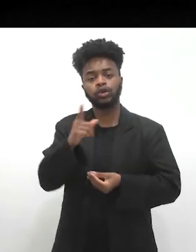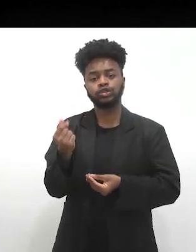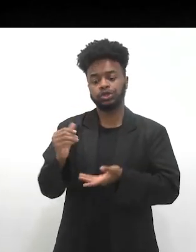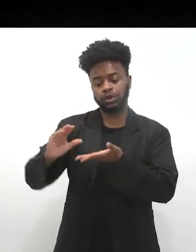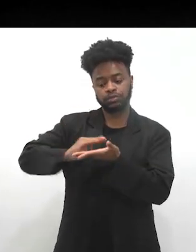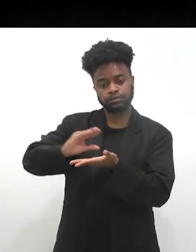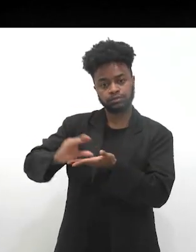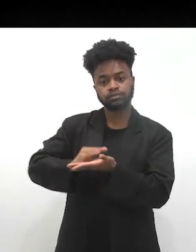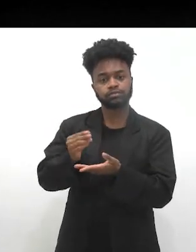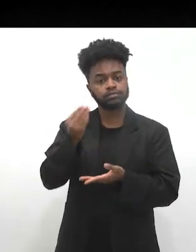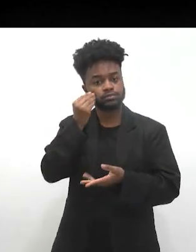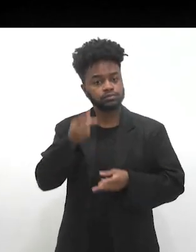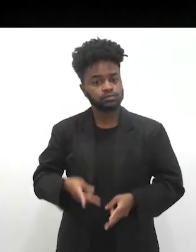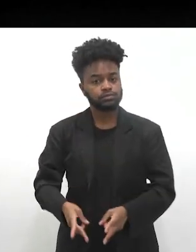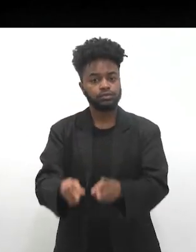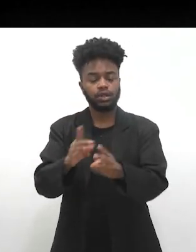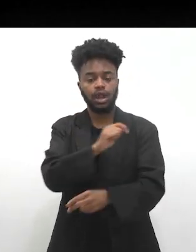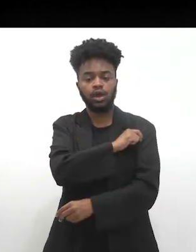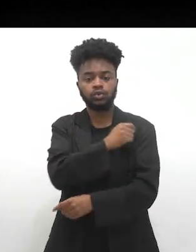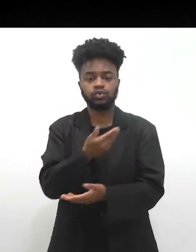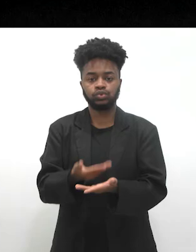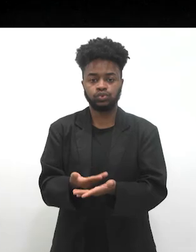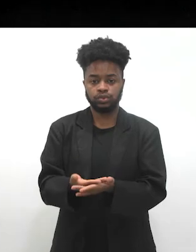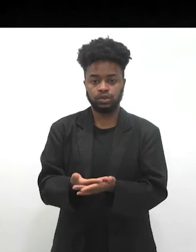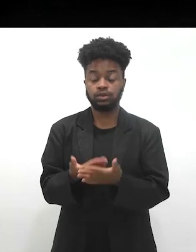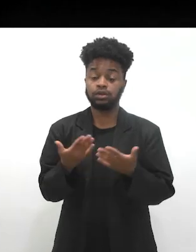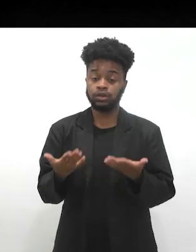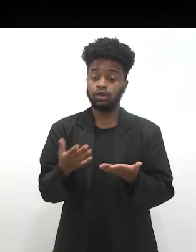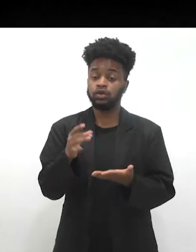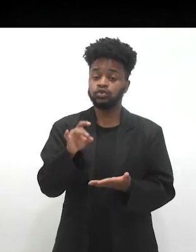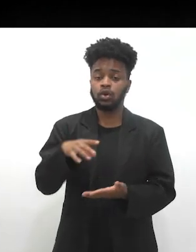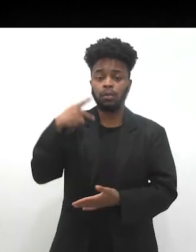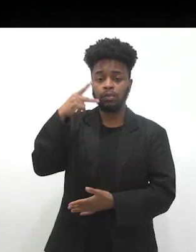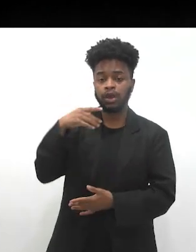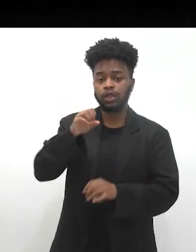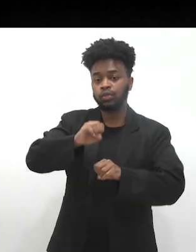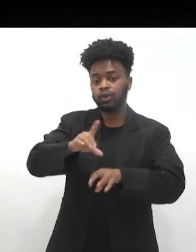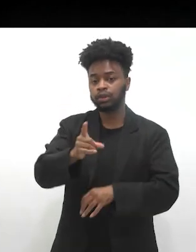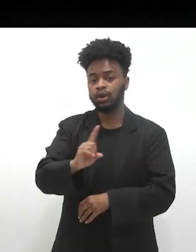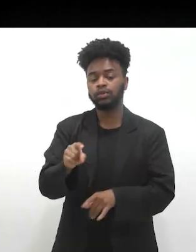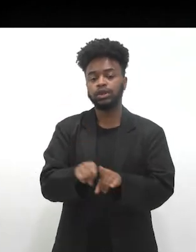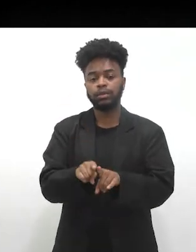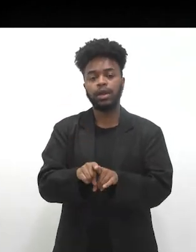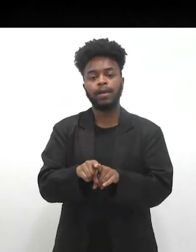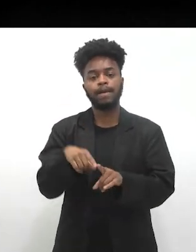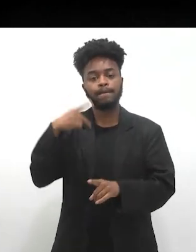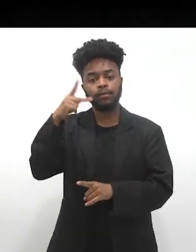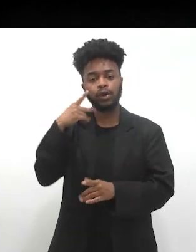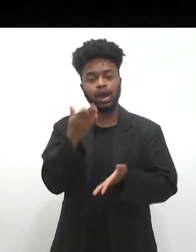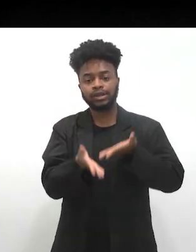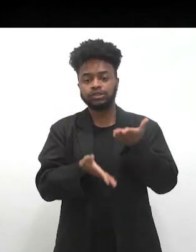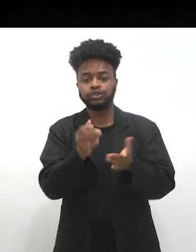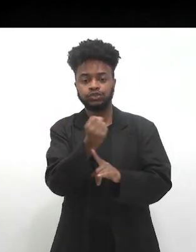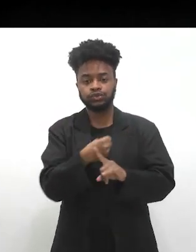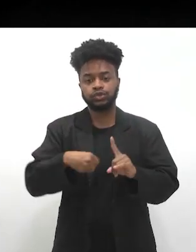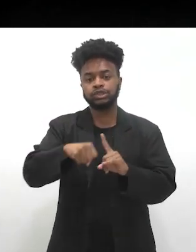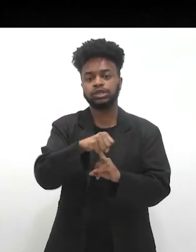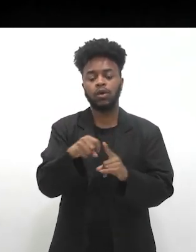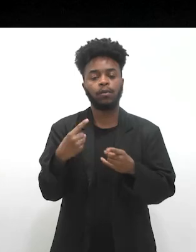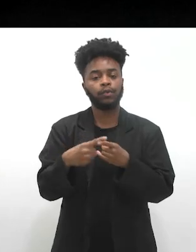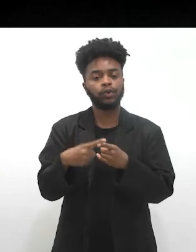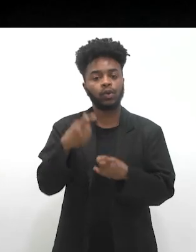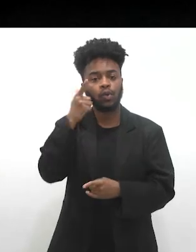fonte desse recurso para manter esses alunos. Isso, mais do que uma política educacional, é uma política de assistência social